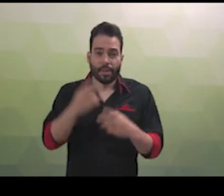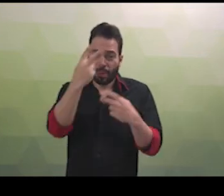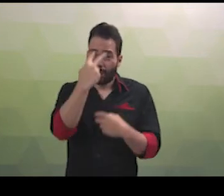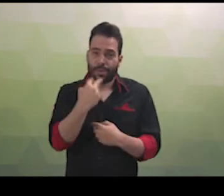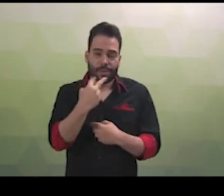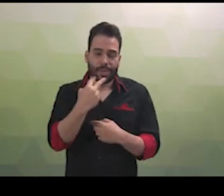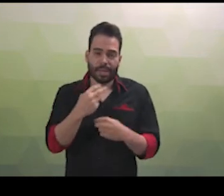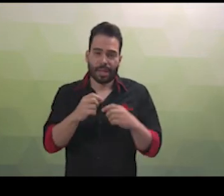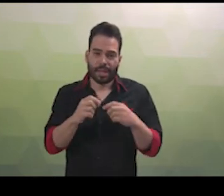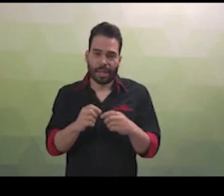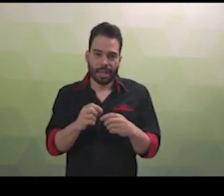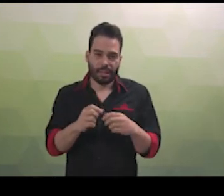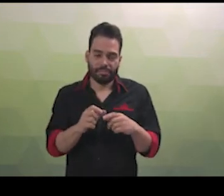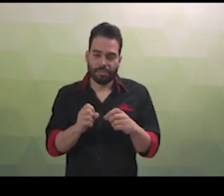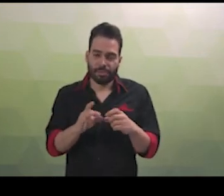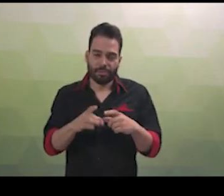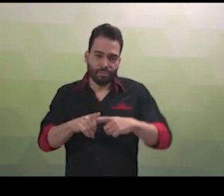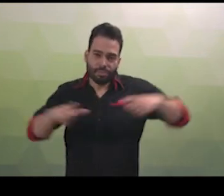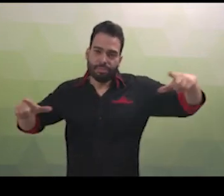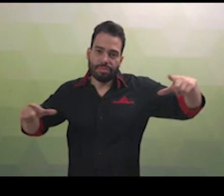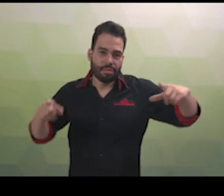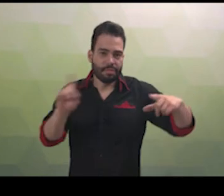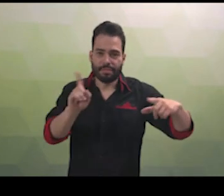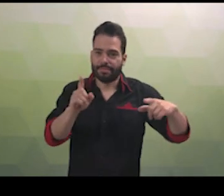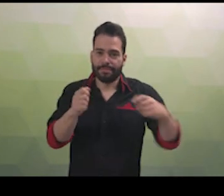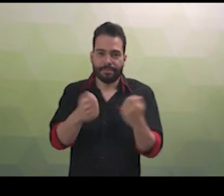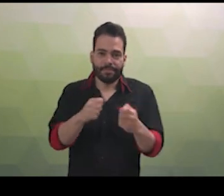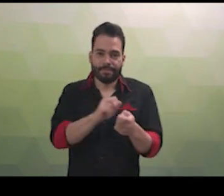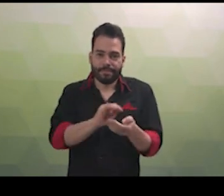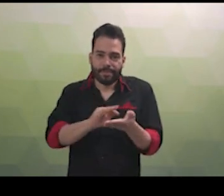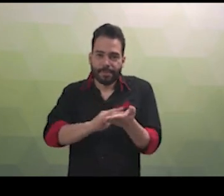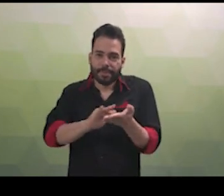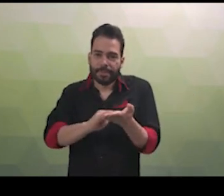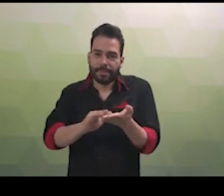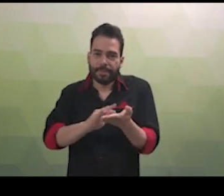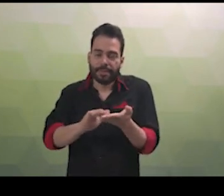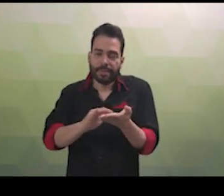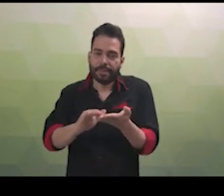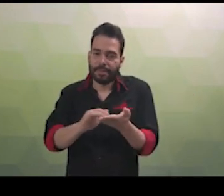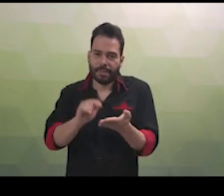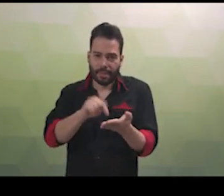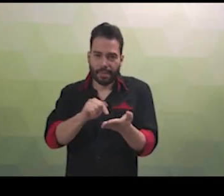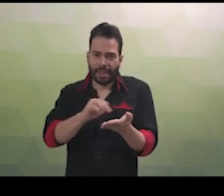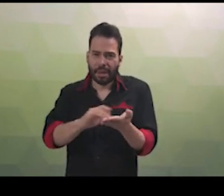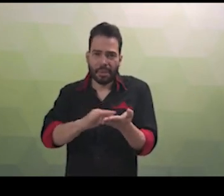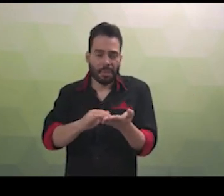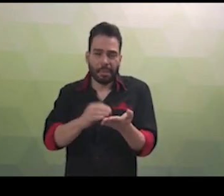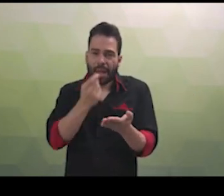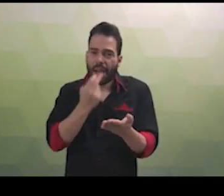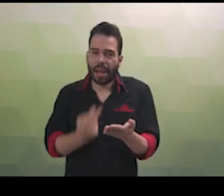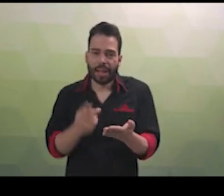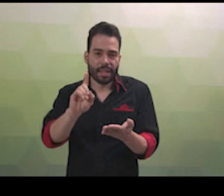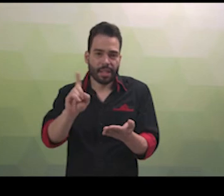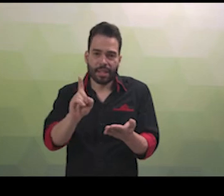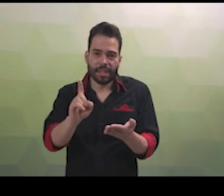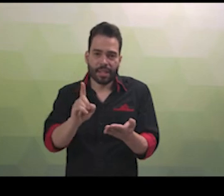não. Para o cego, a letra ampliada não resolve. É preciso que o texto seja escrito em braille. O braille não é uma